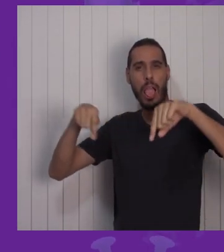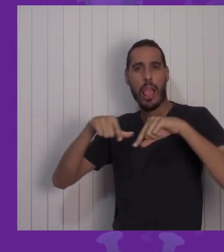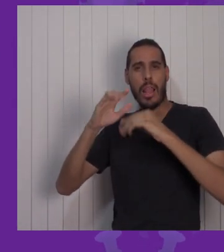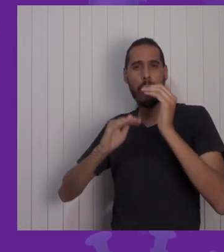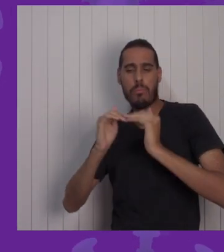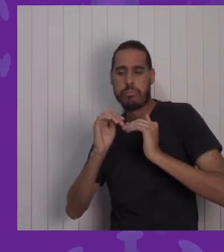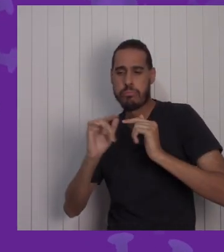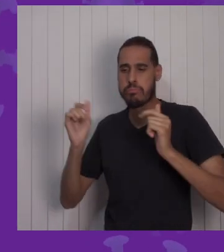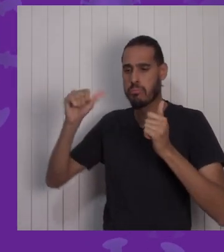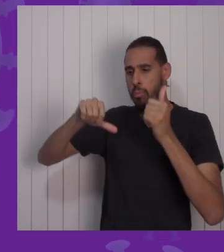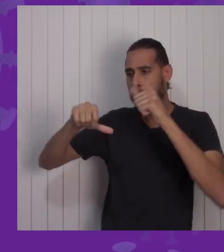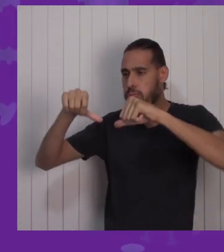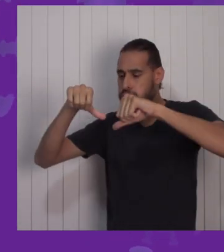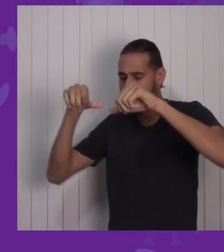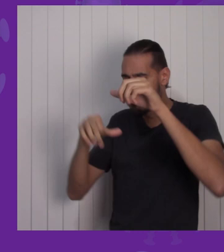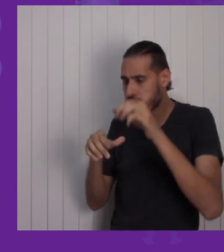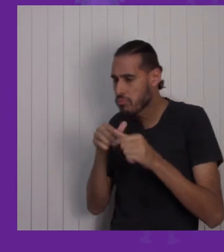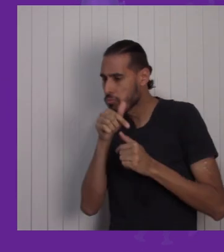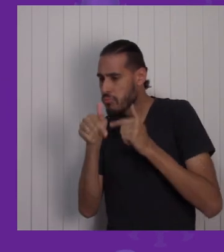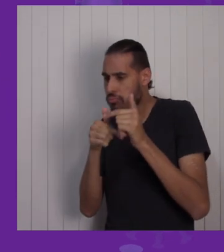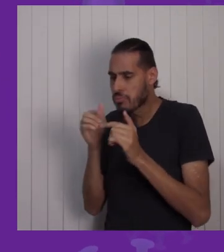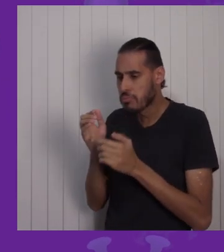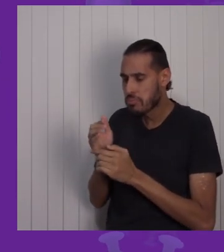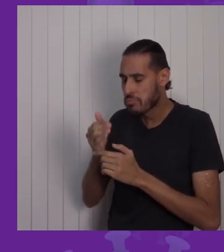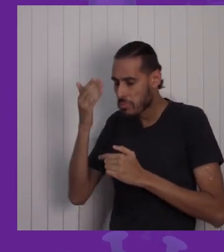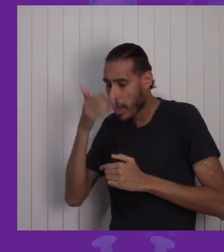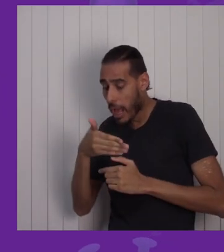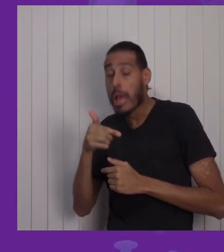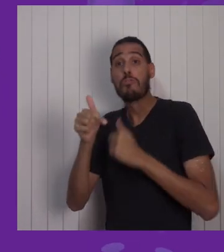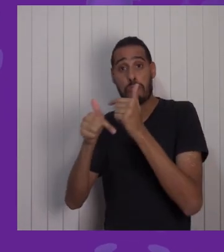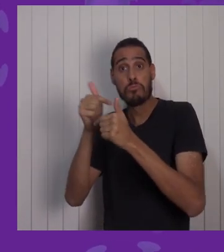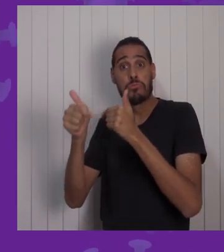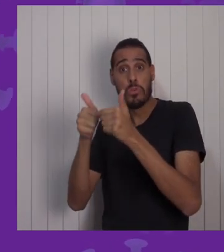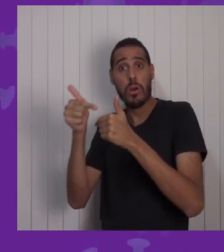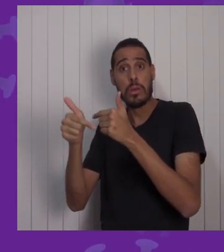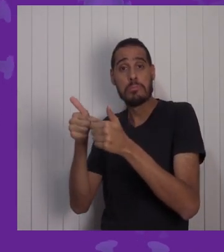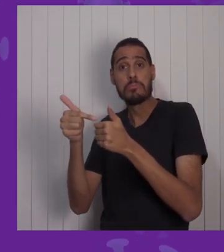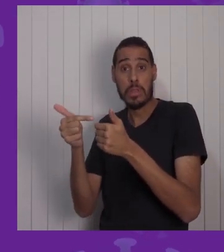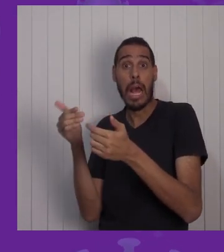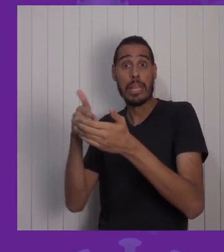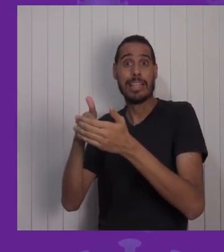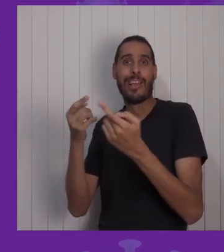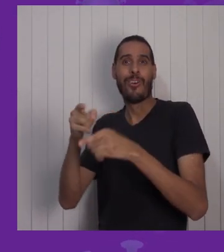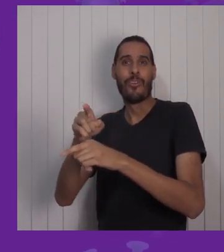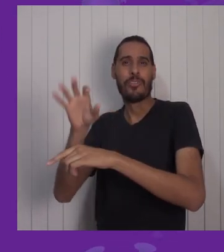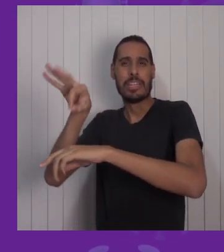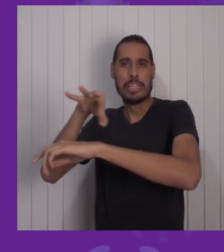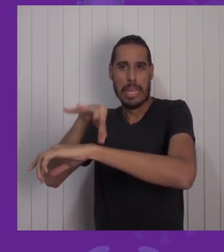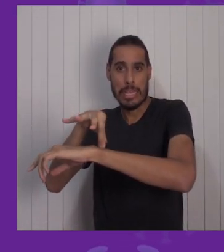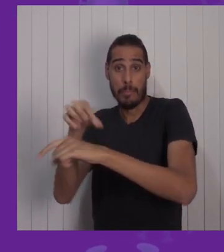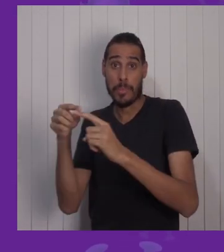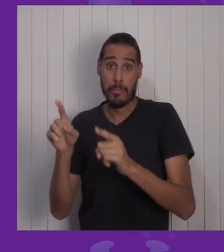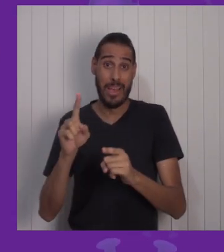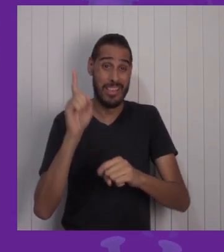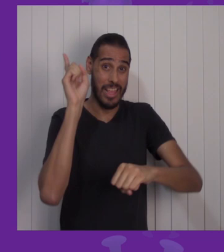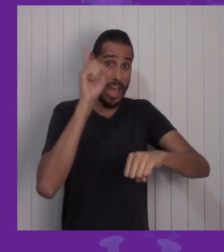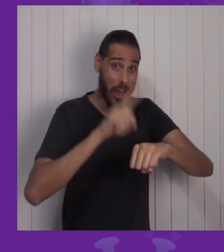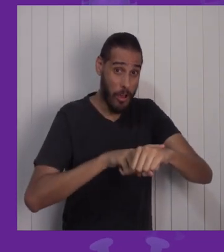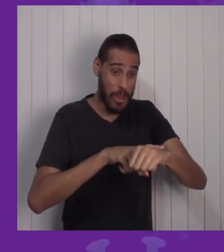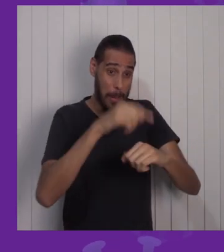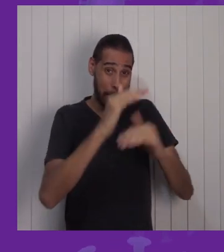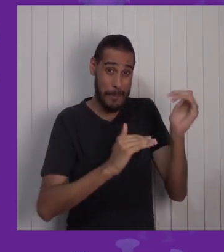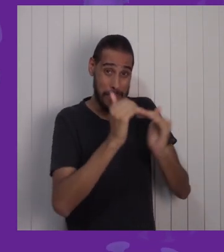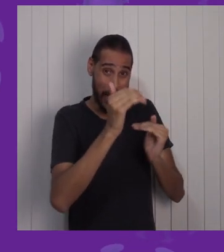usar nas pessoas, ele não tem esse efeito. Então, estão sendo feitos vários estudos em relação a isso, mas até agora nenhum